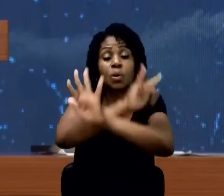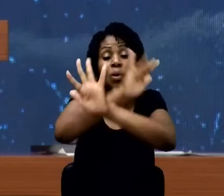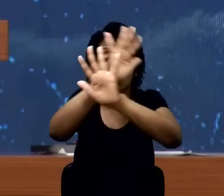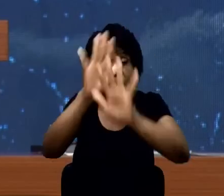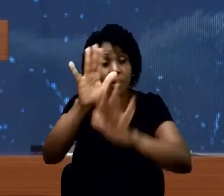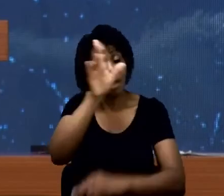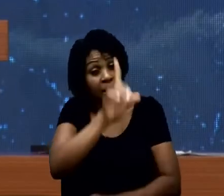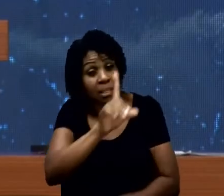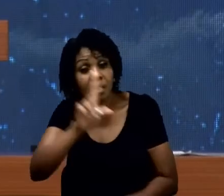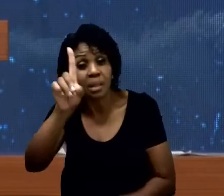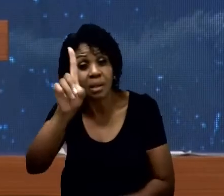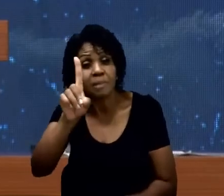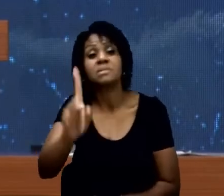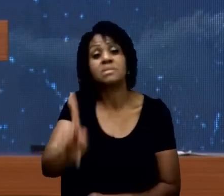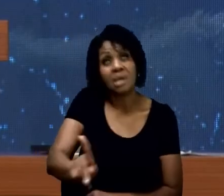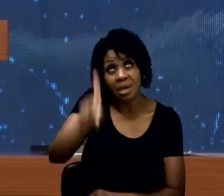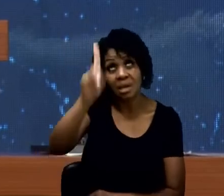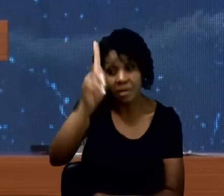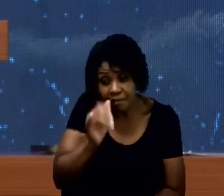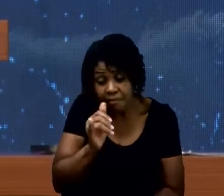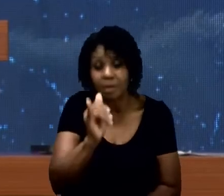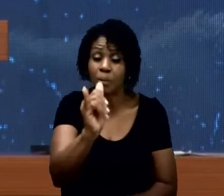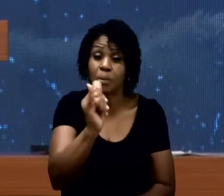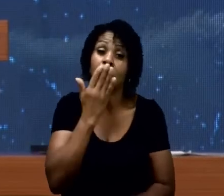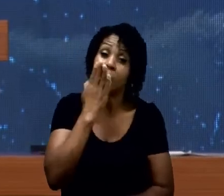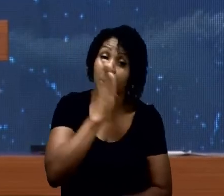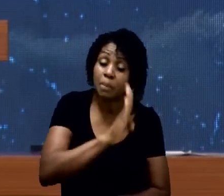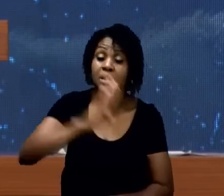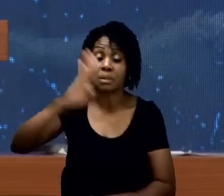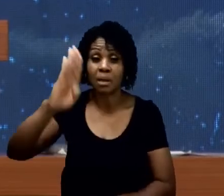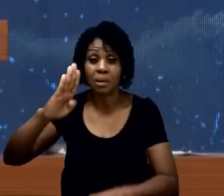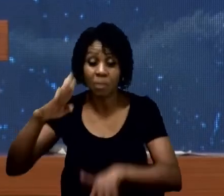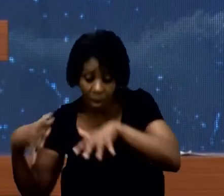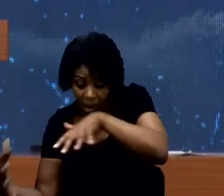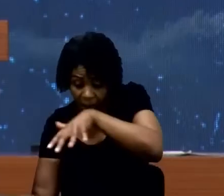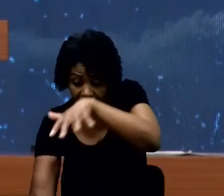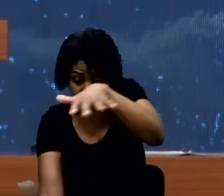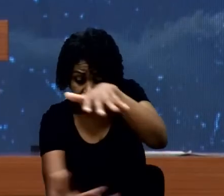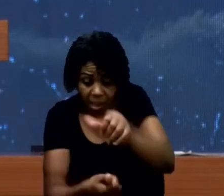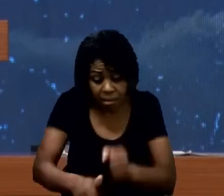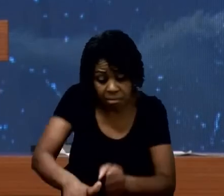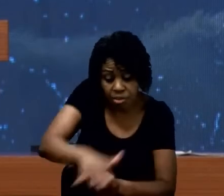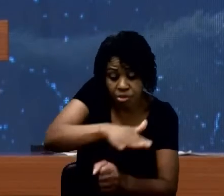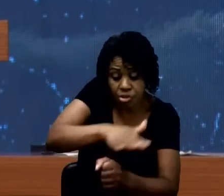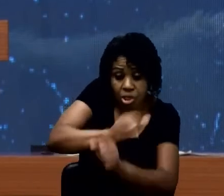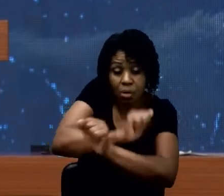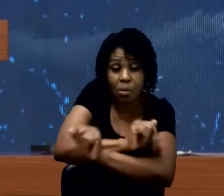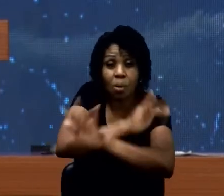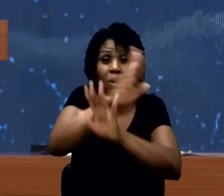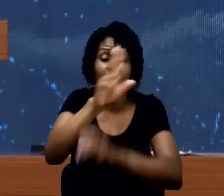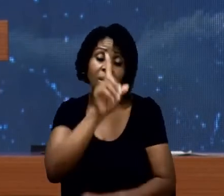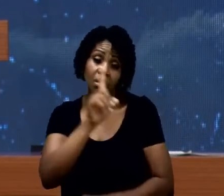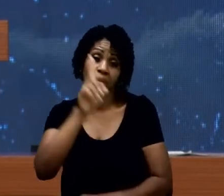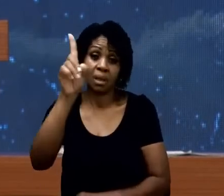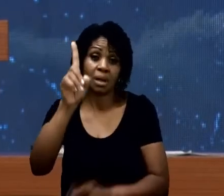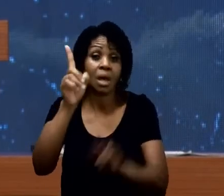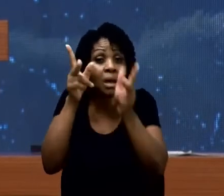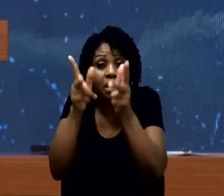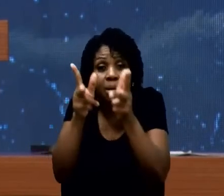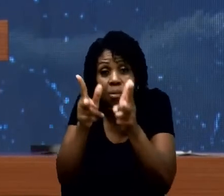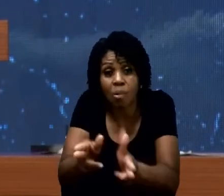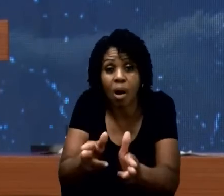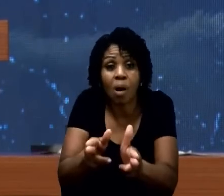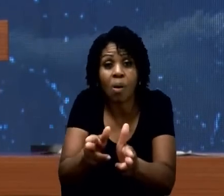Ele falou, Ele prometeu, que vai ser, que a terra vai se encher da glória do Senhor. Da mesma forma que